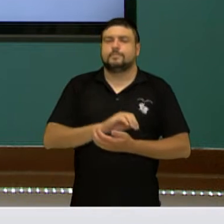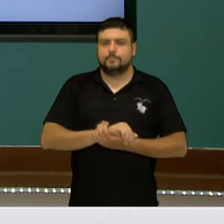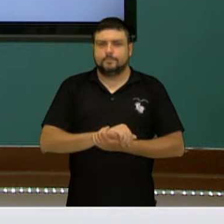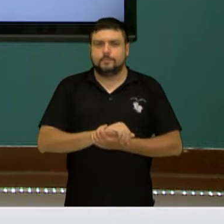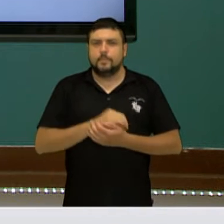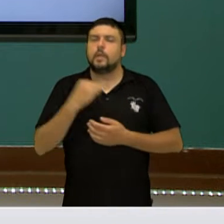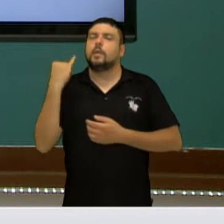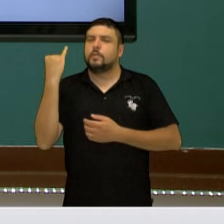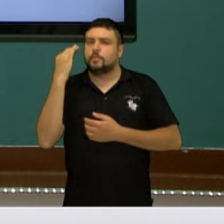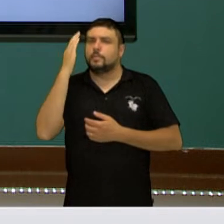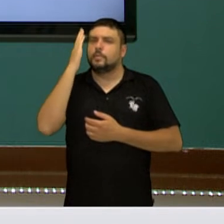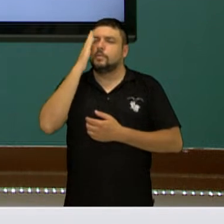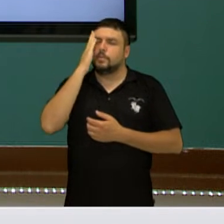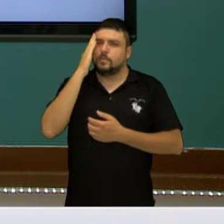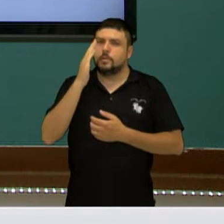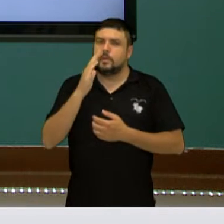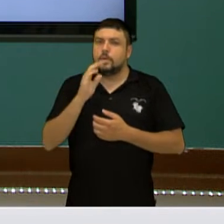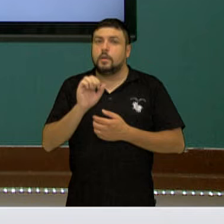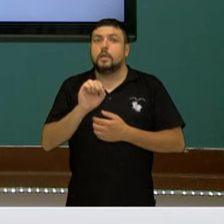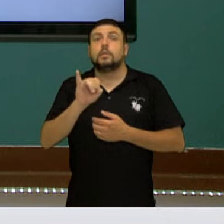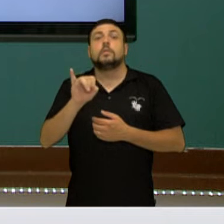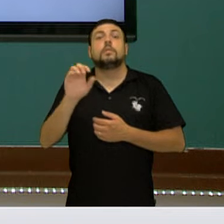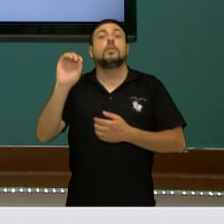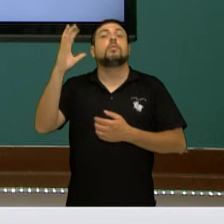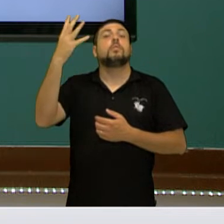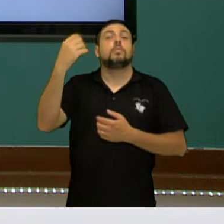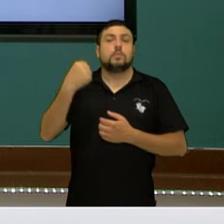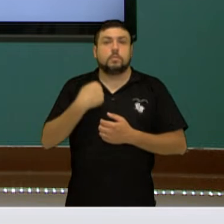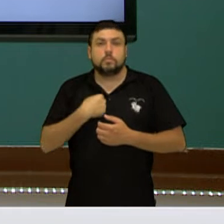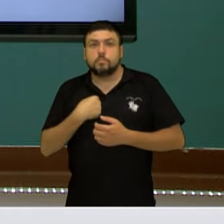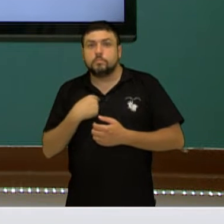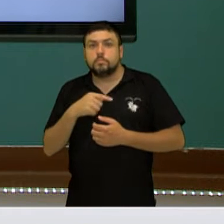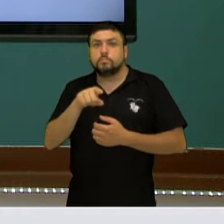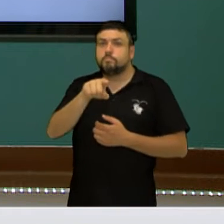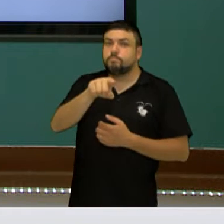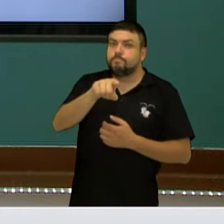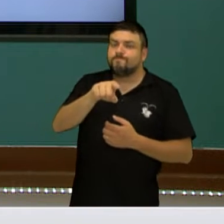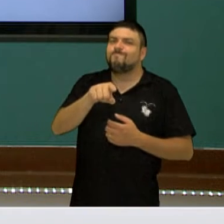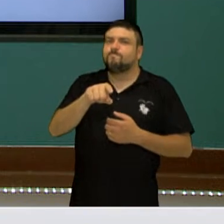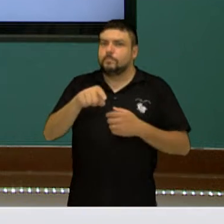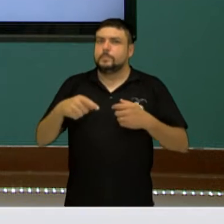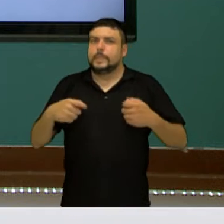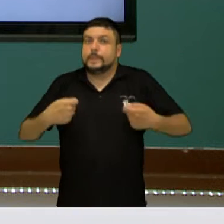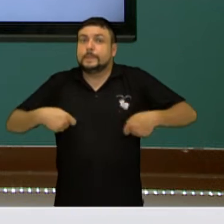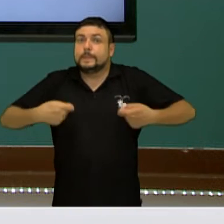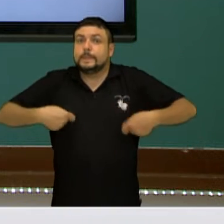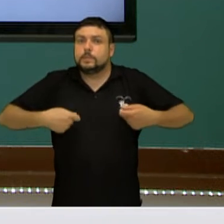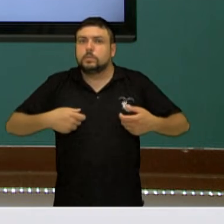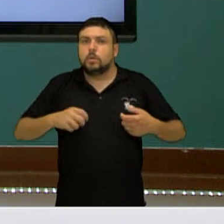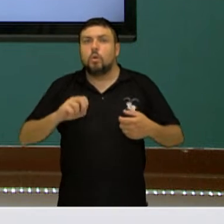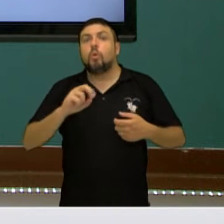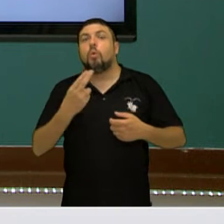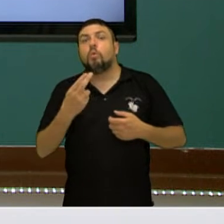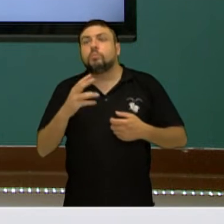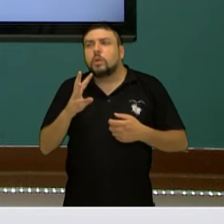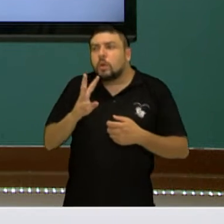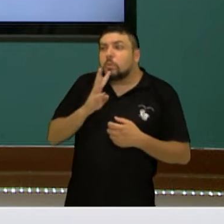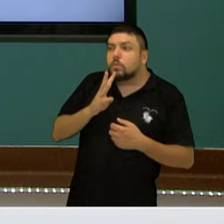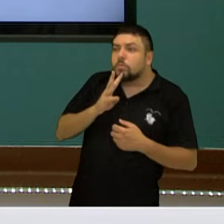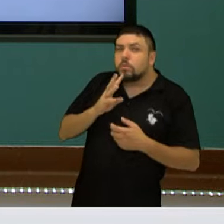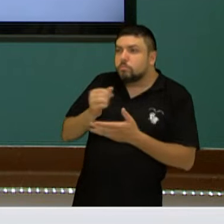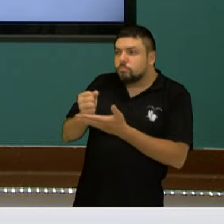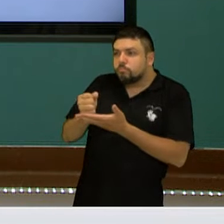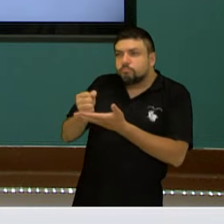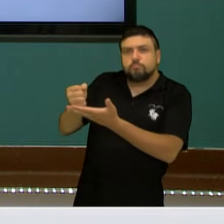importante a gente saber, né? De repente, eu, você, vamos precisar dessa informação ou até ajudar alguém que esteja passando por